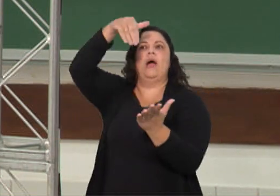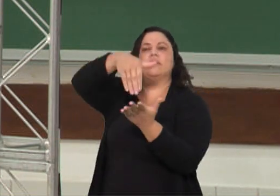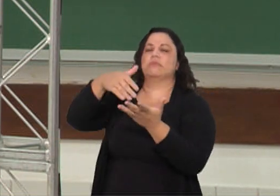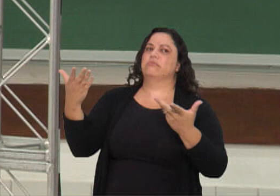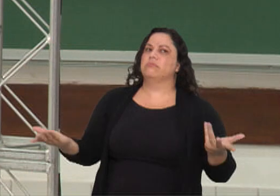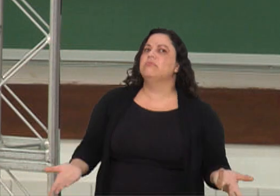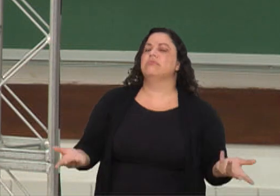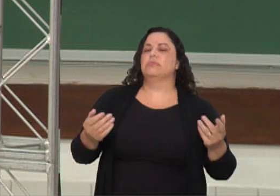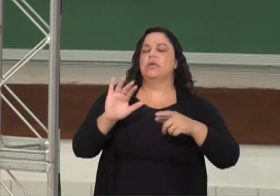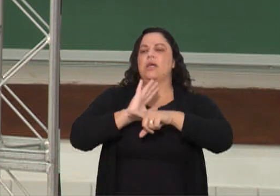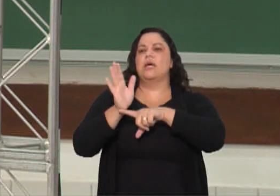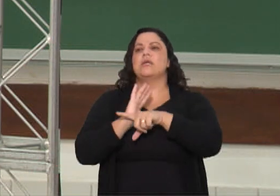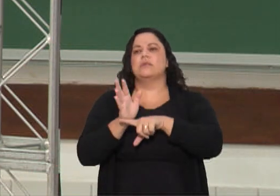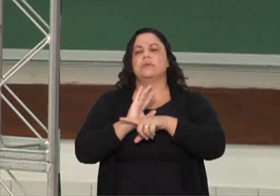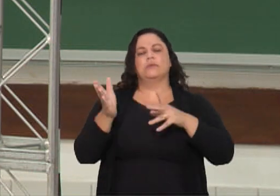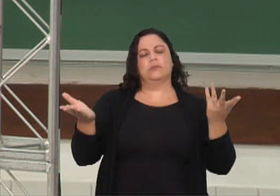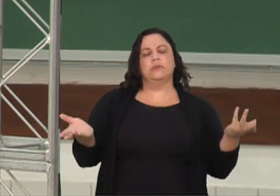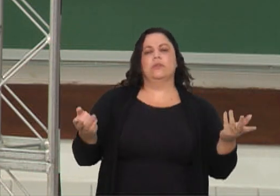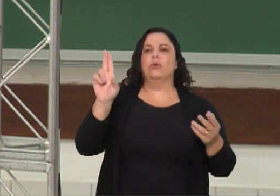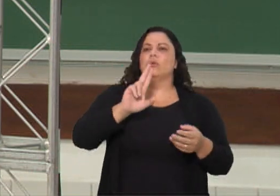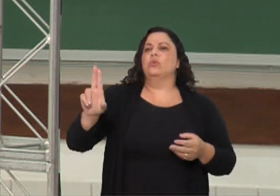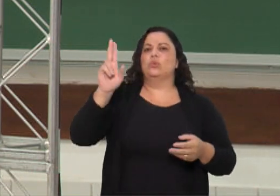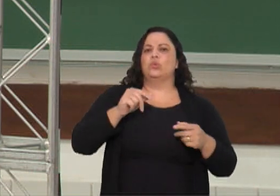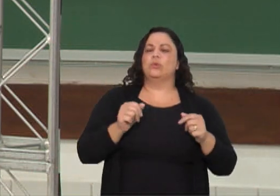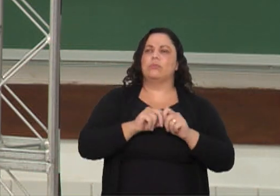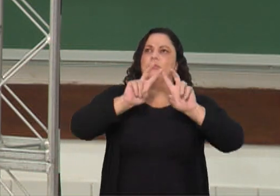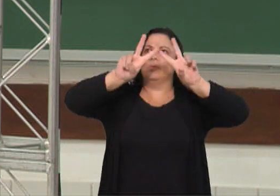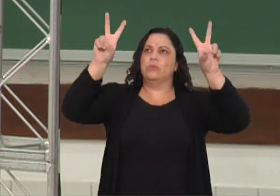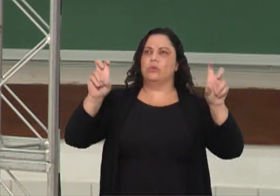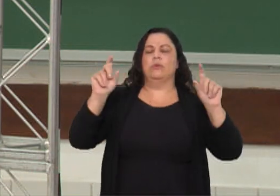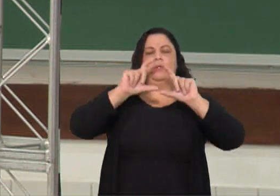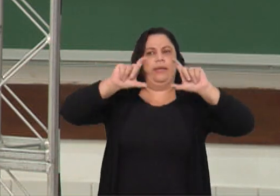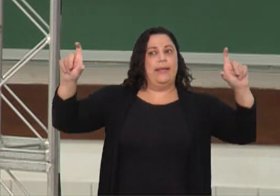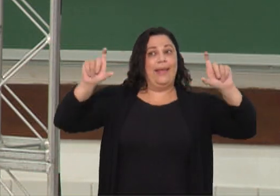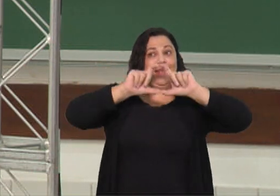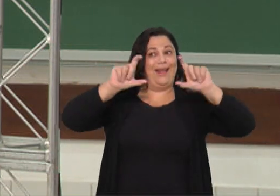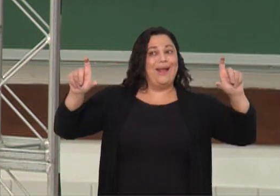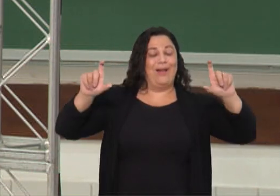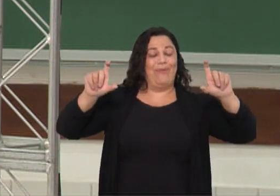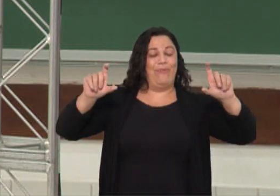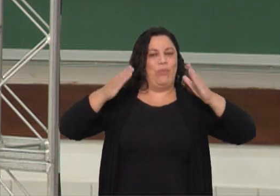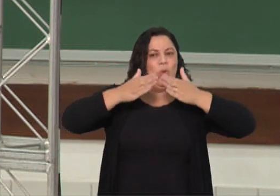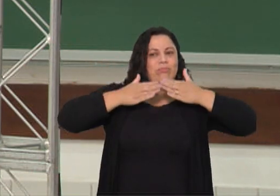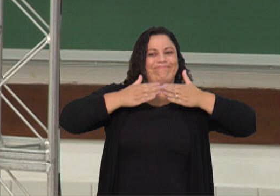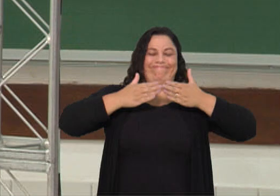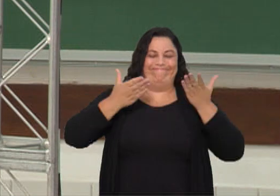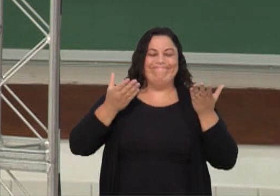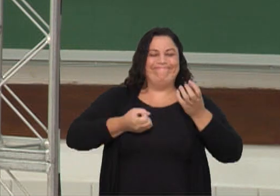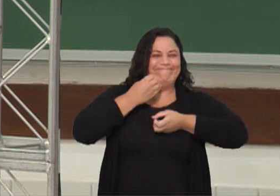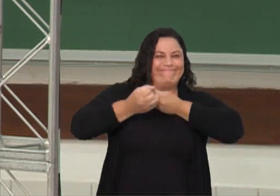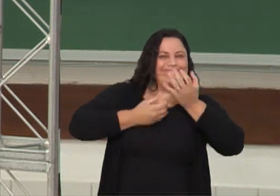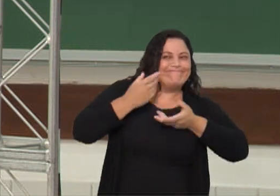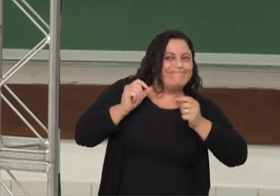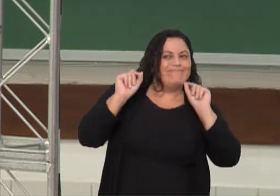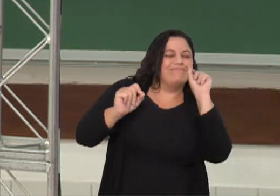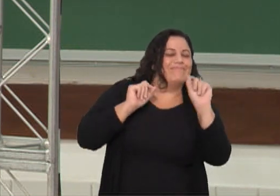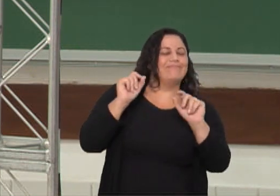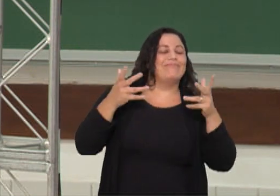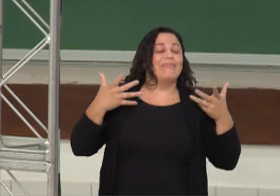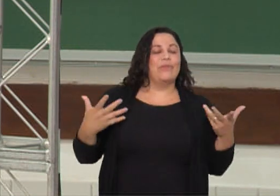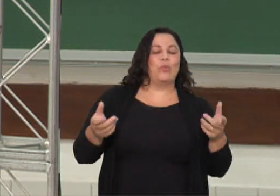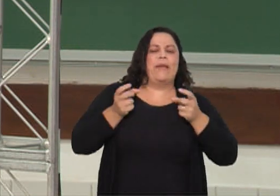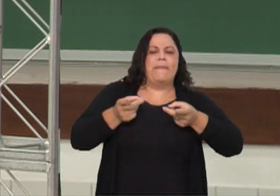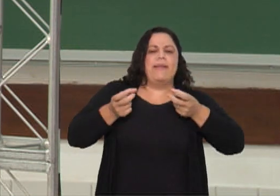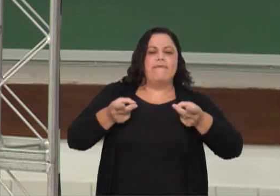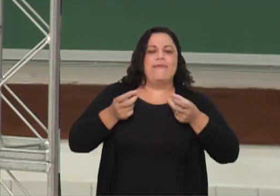pelo cinema. Nós usamos, inclusive, o termo licença poética. Veja assim, é para vender produto, mas o que nós entendemos